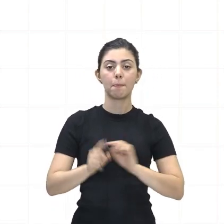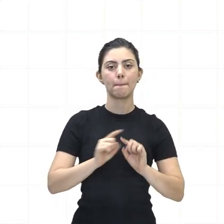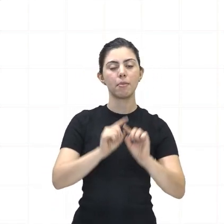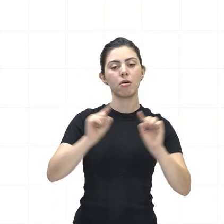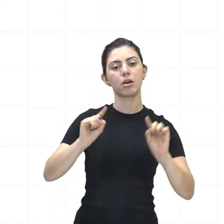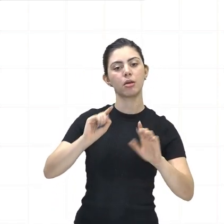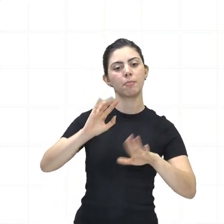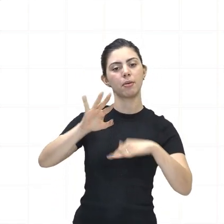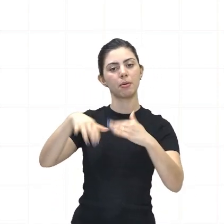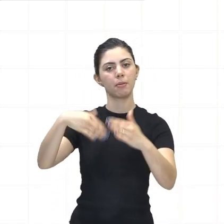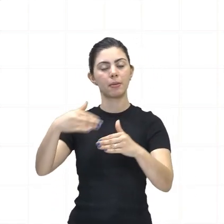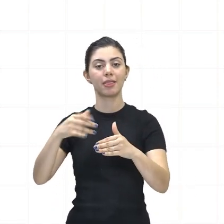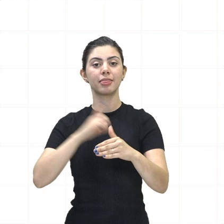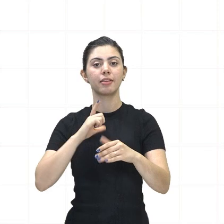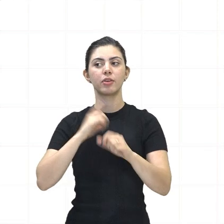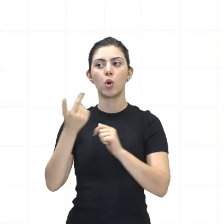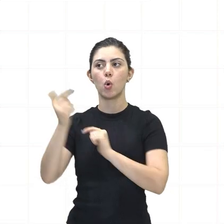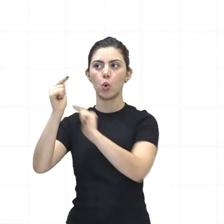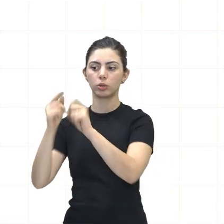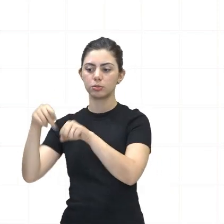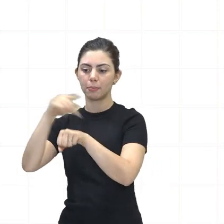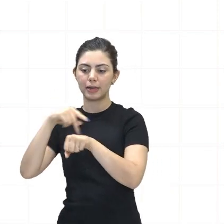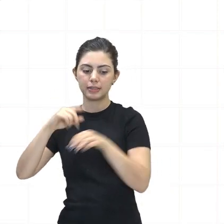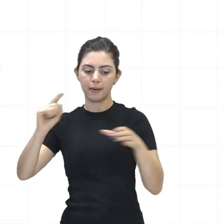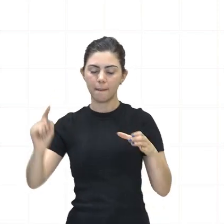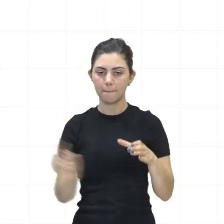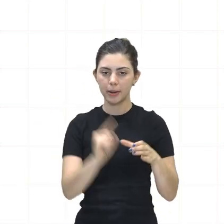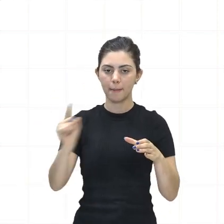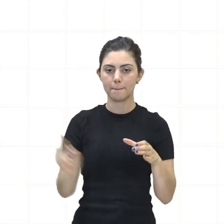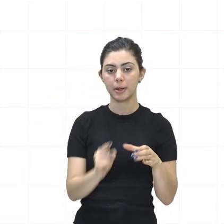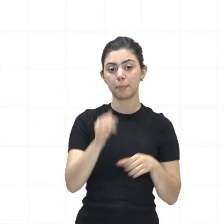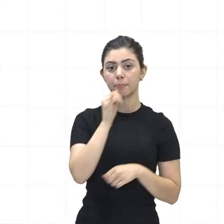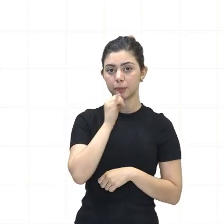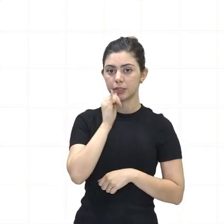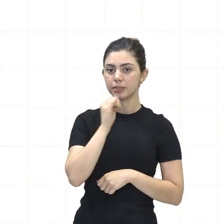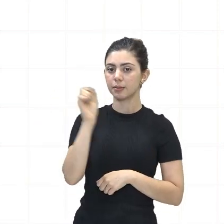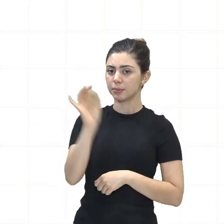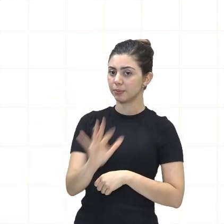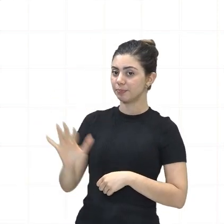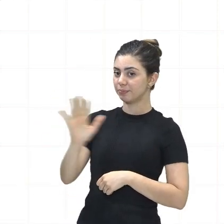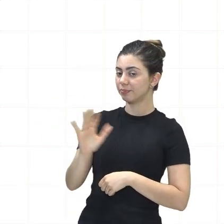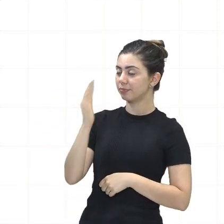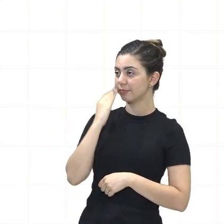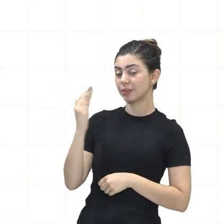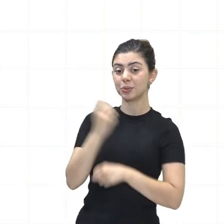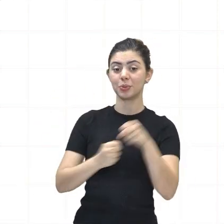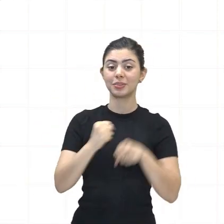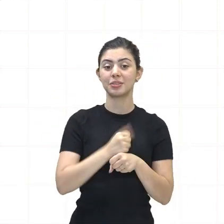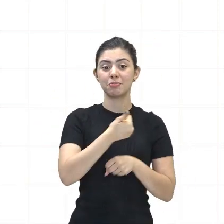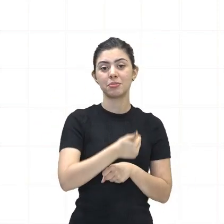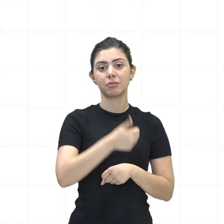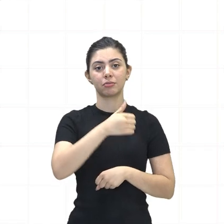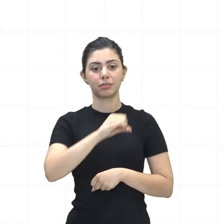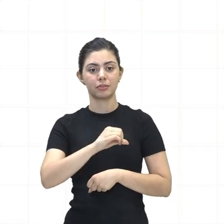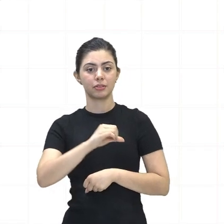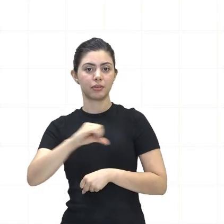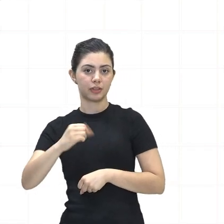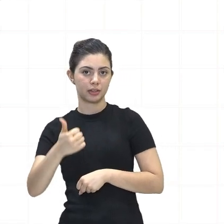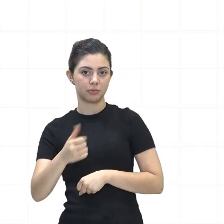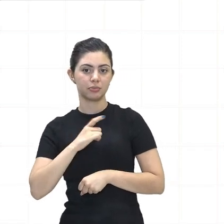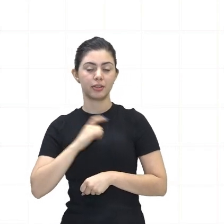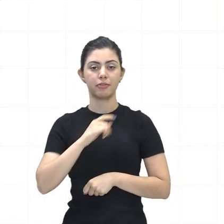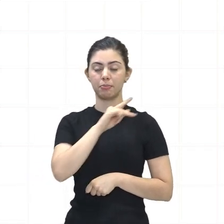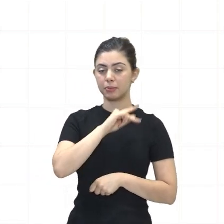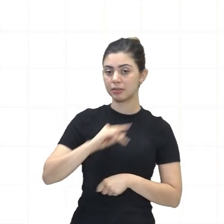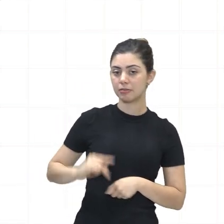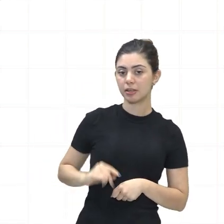depois entraram outros países, né? Por exemplo, a gente está vendo uma imagem aí de 1991, né? Os presidentes do Brasil, do